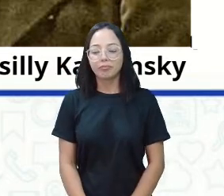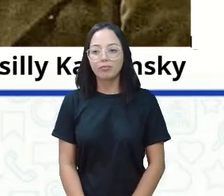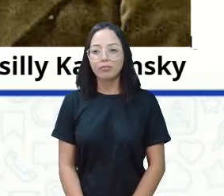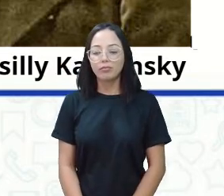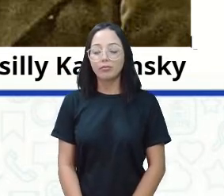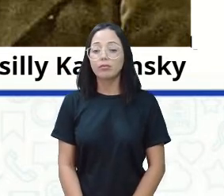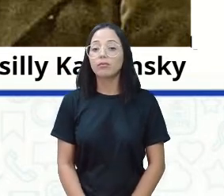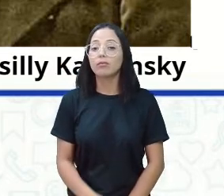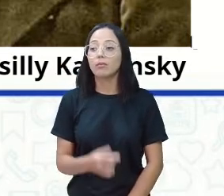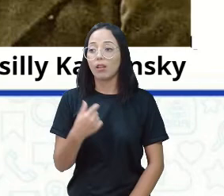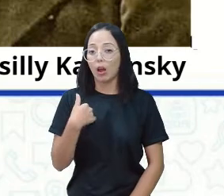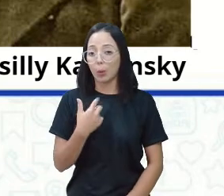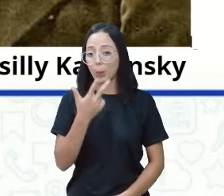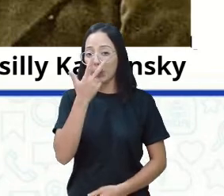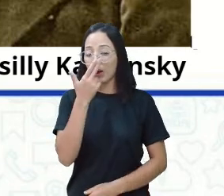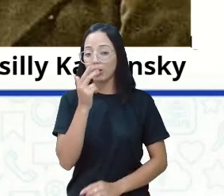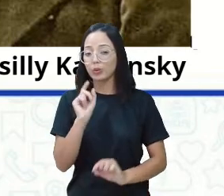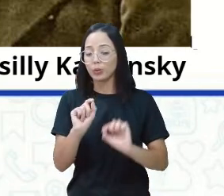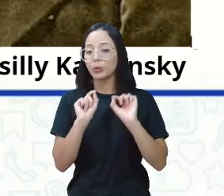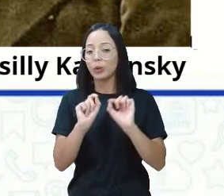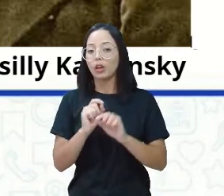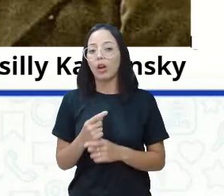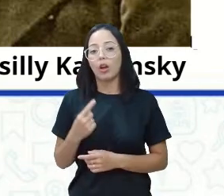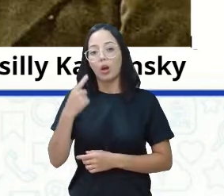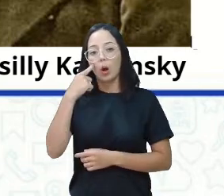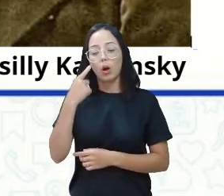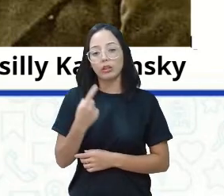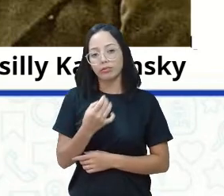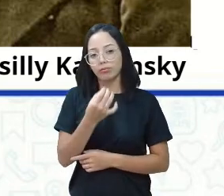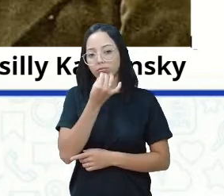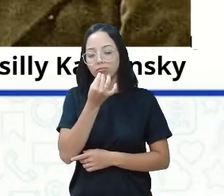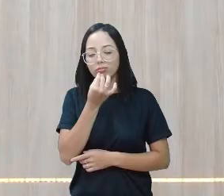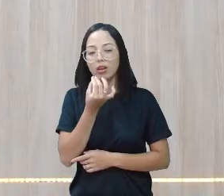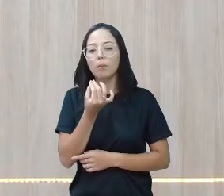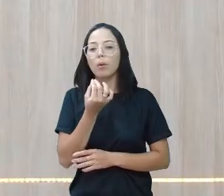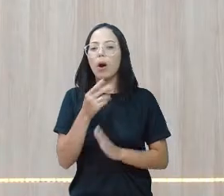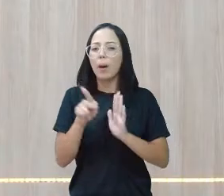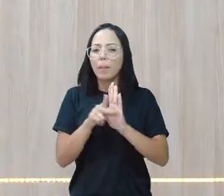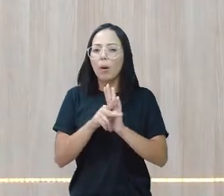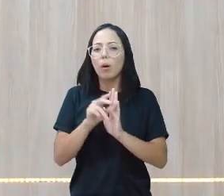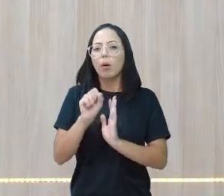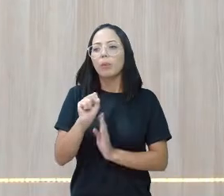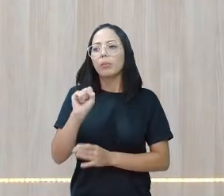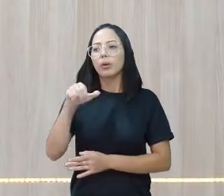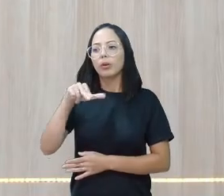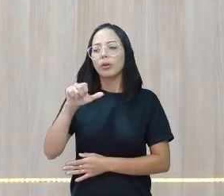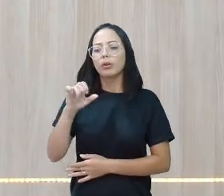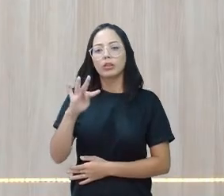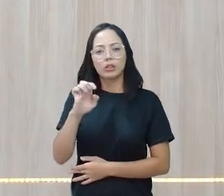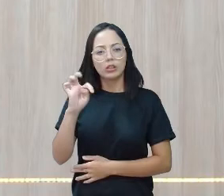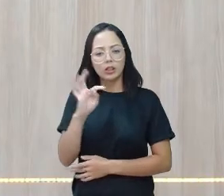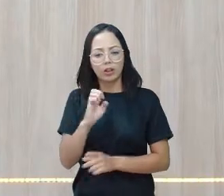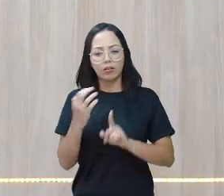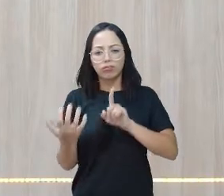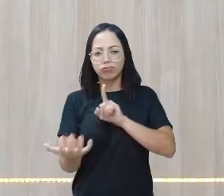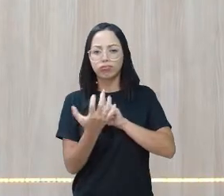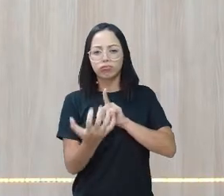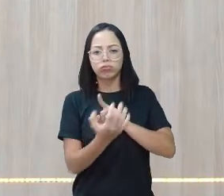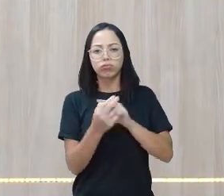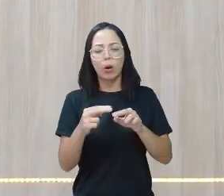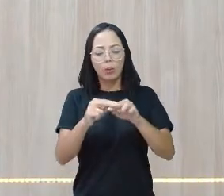Eu acredito que a sinestesia influenciou bastante, eu acredito baseado, né, na experiência deles, no que eles